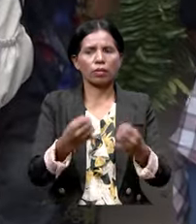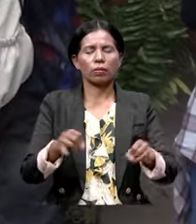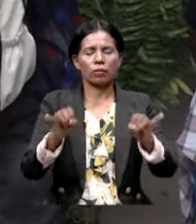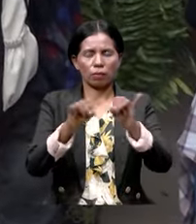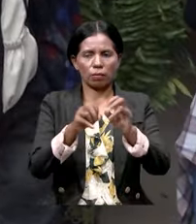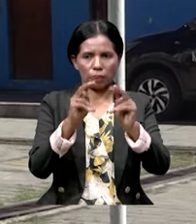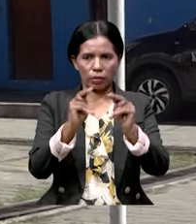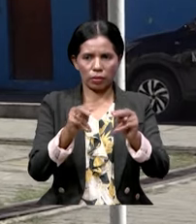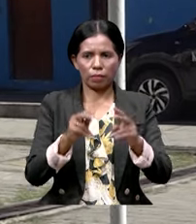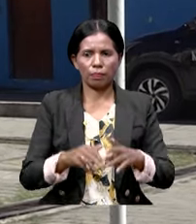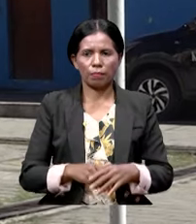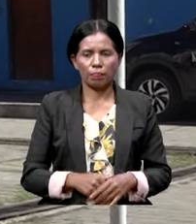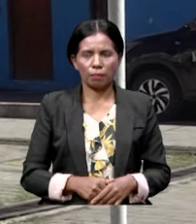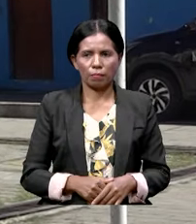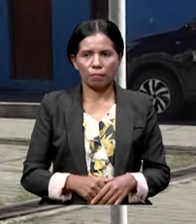precisa.